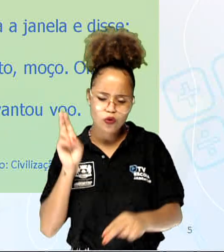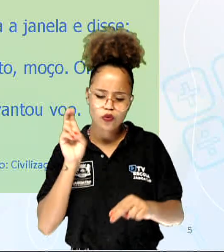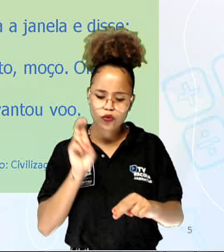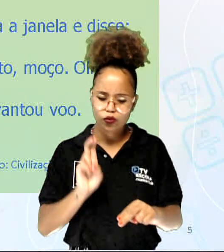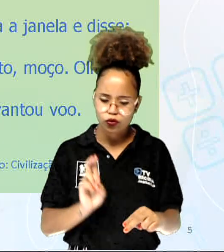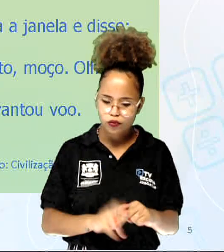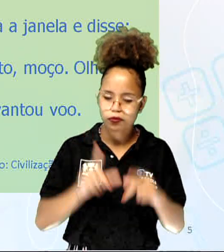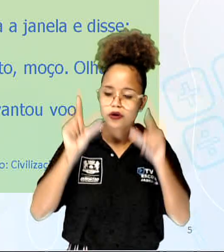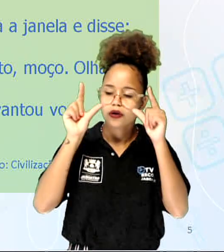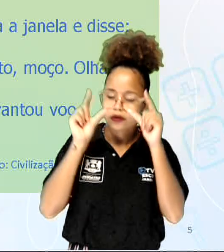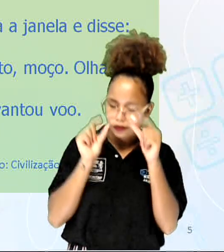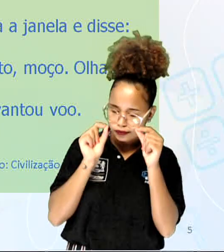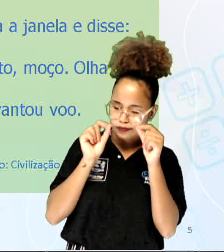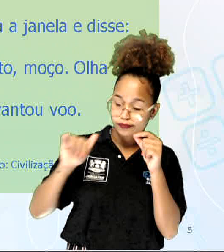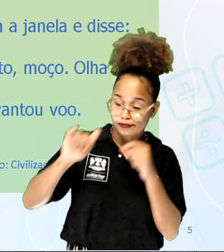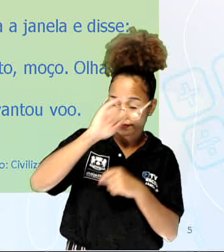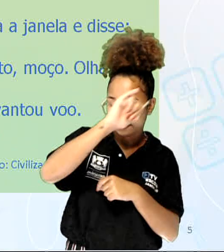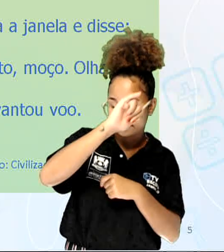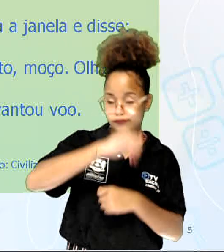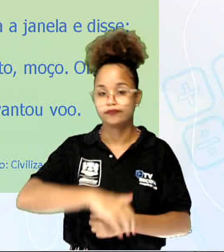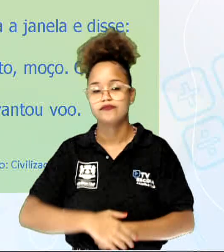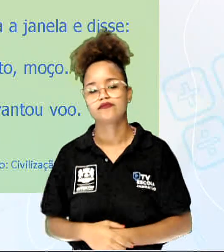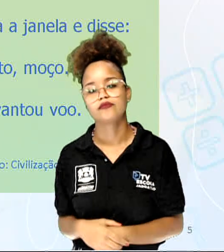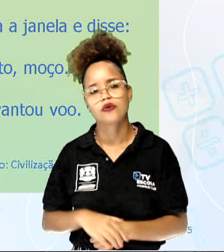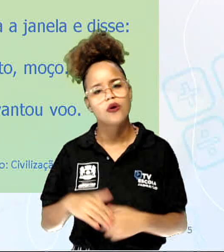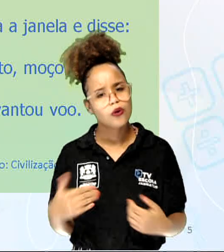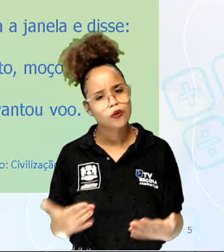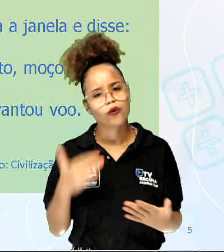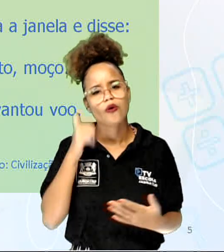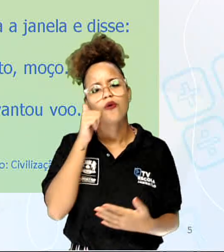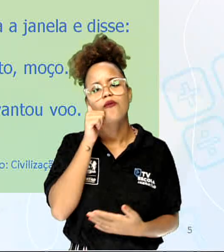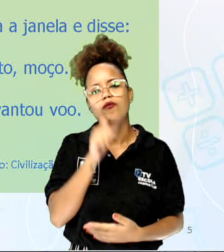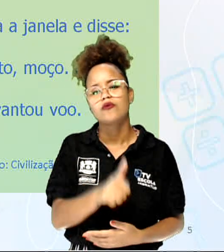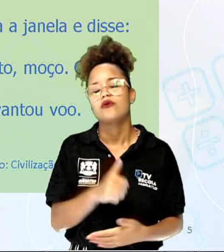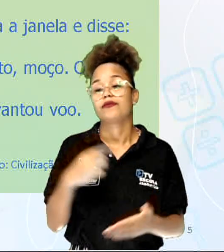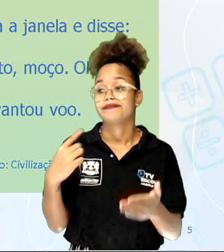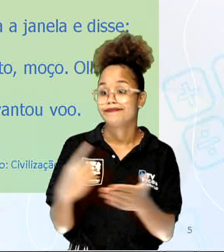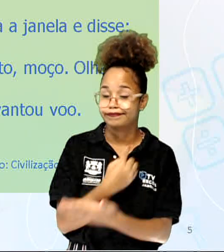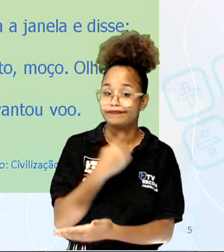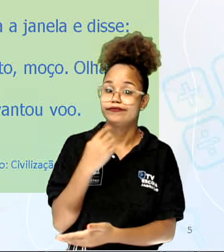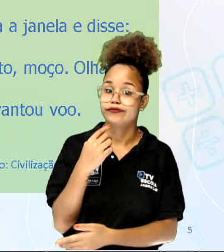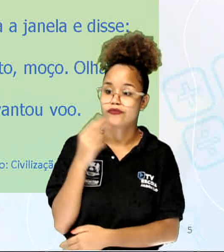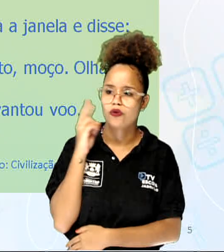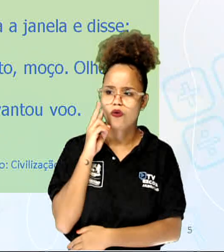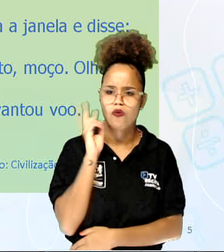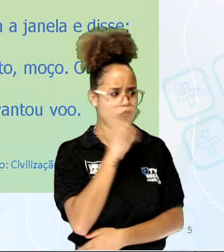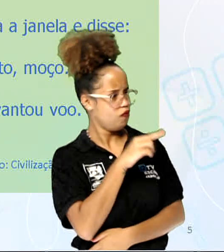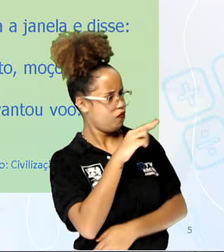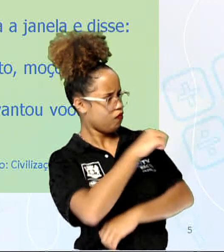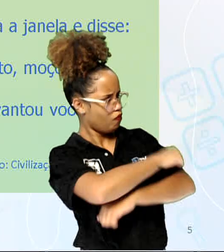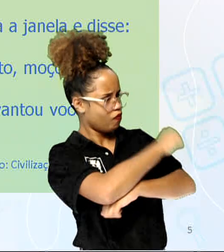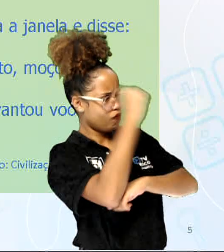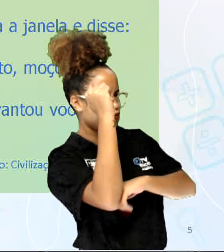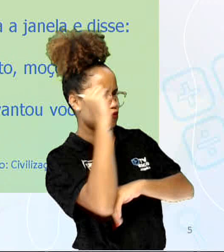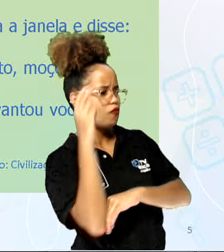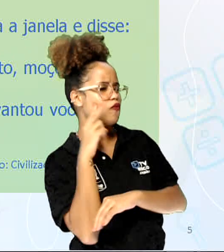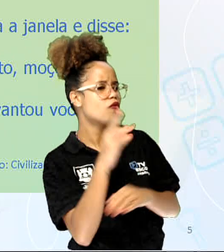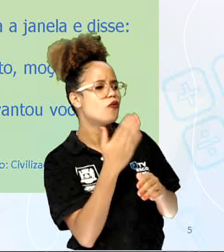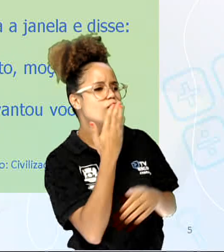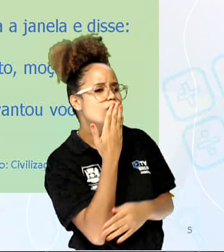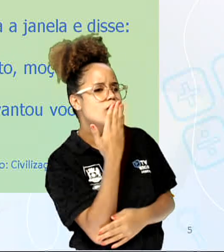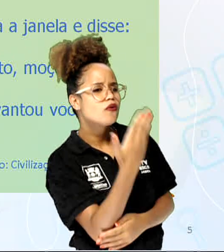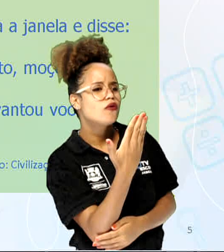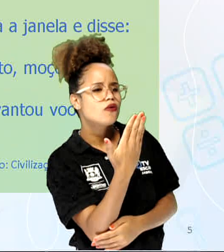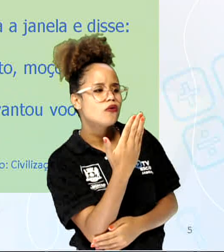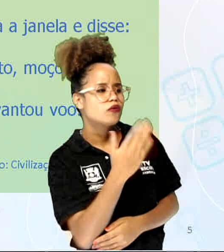pestana durante a viagem. Foi quando a madama deu o último fechame, olhou pela janela, ela pedira para